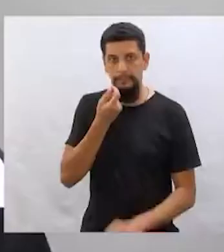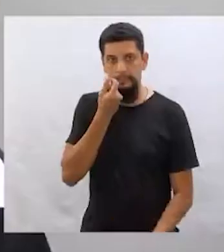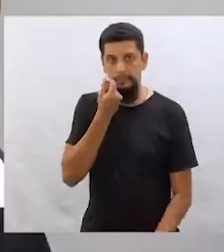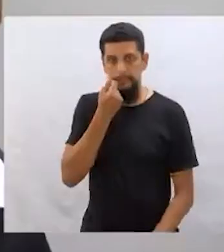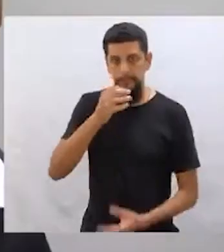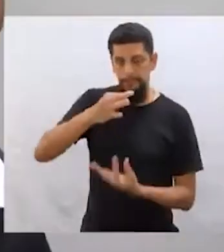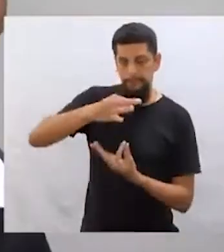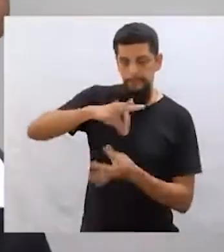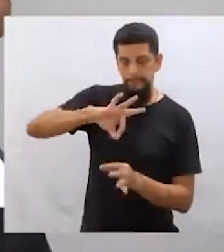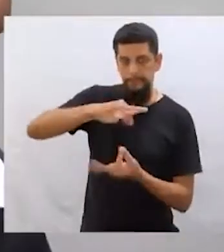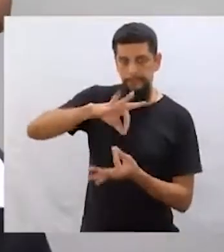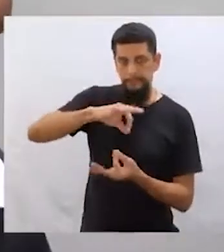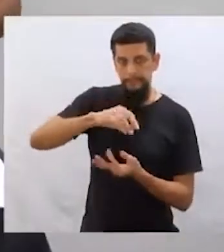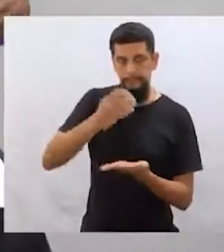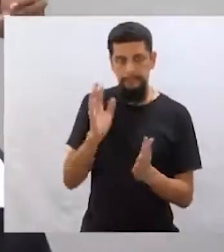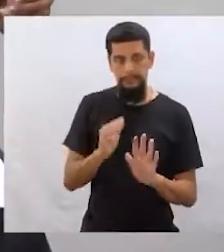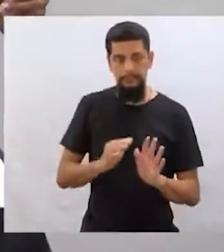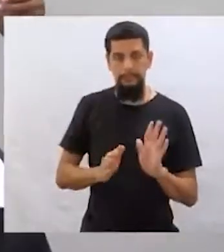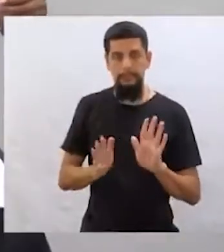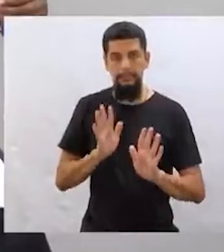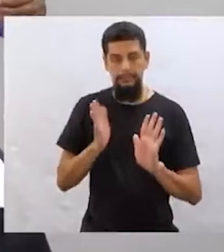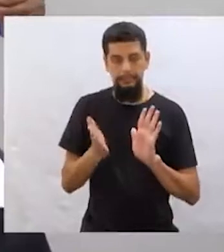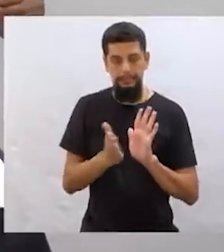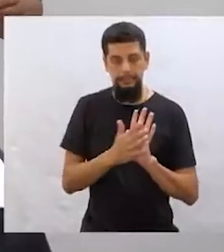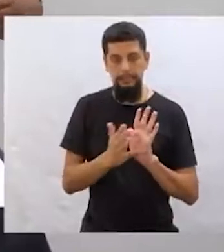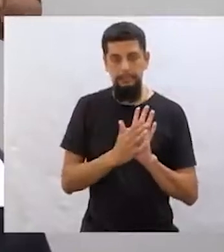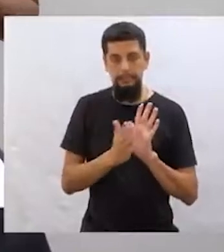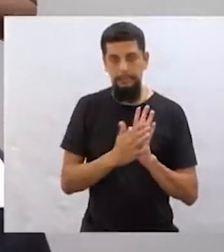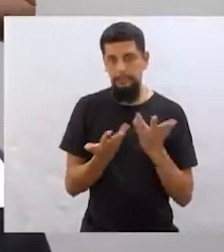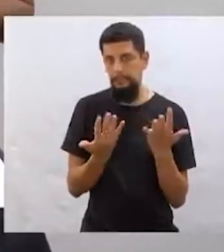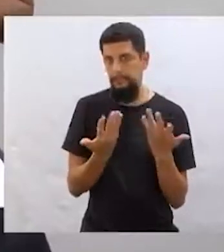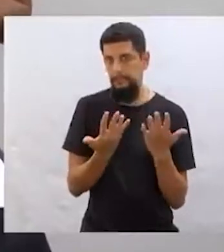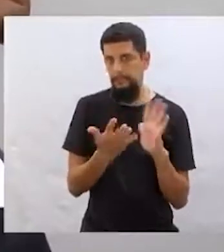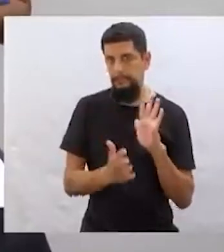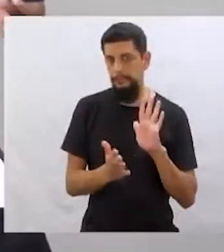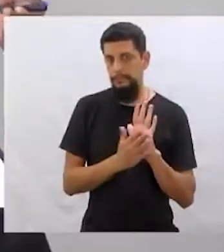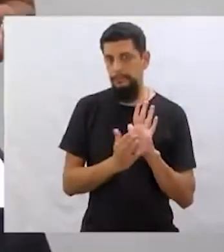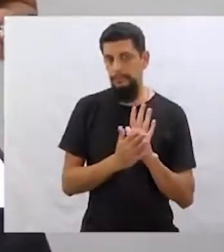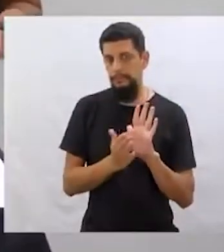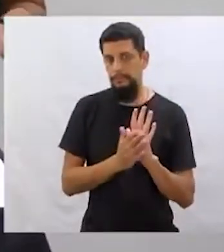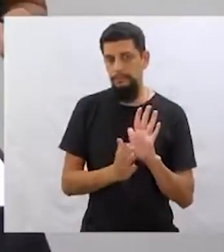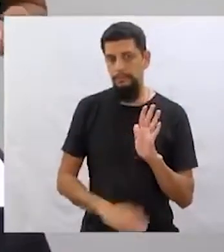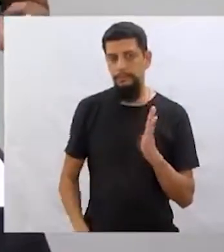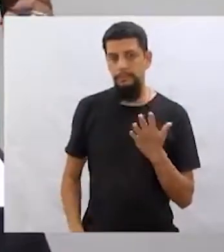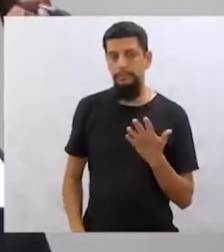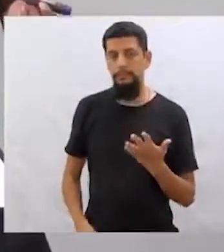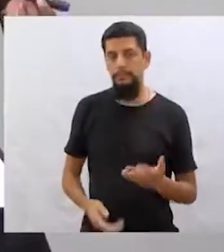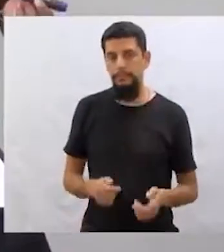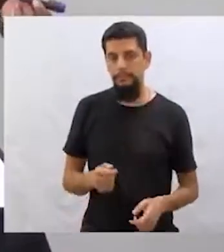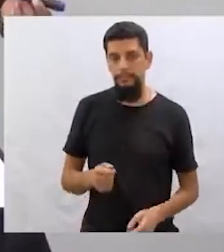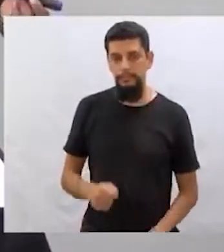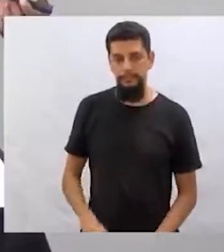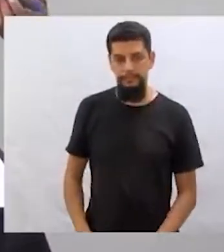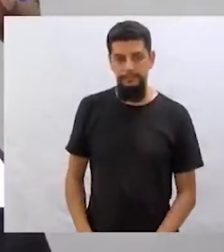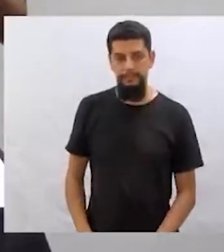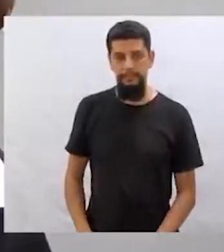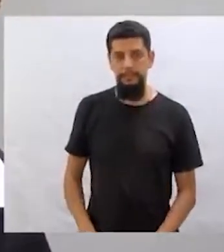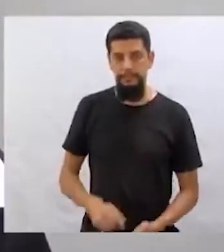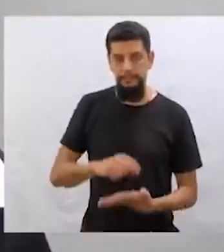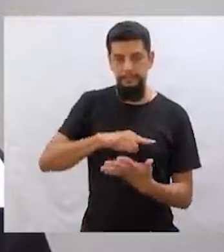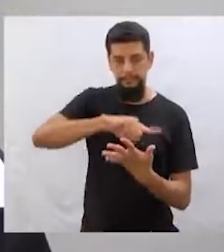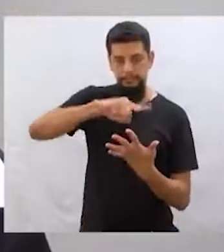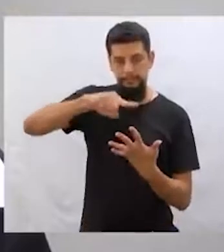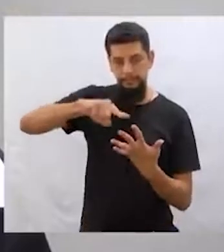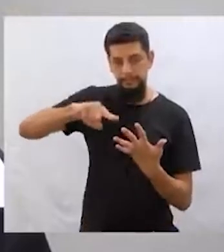o lápis, a folha, coloca a mãozinha lá em cima da folha. Eu vou fazer de preto, vamos,